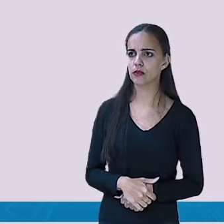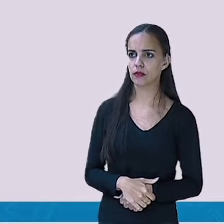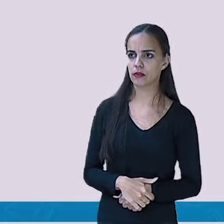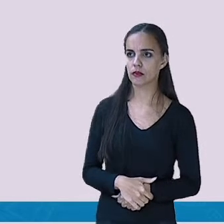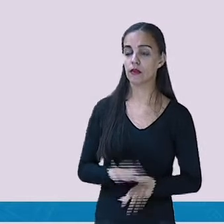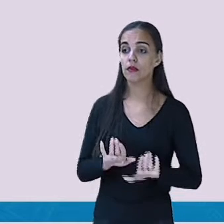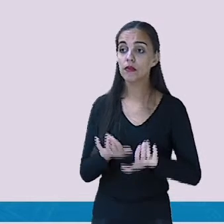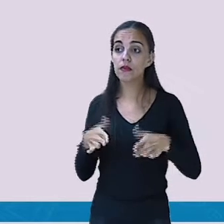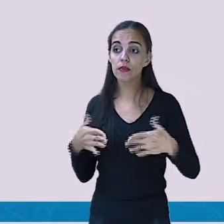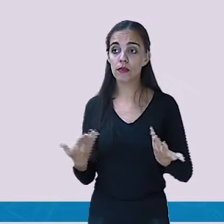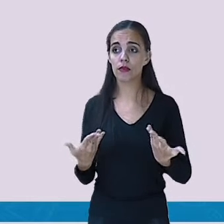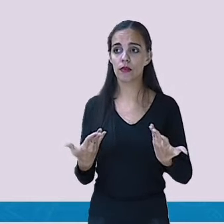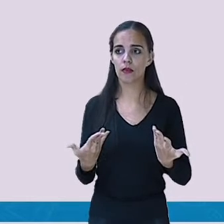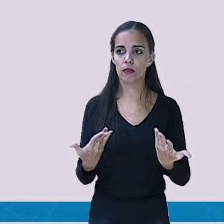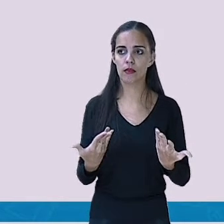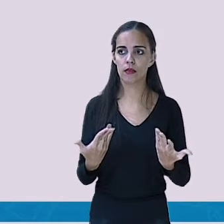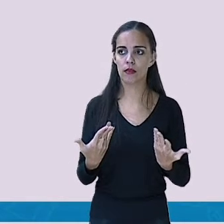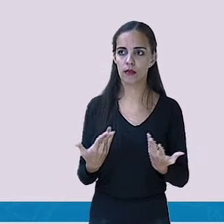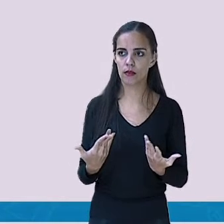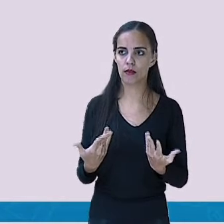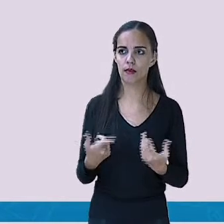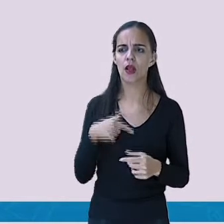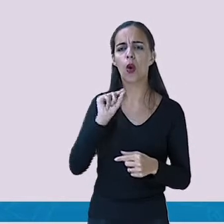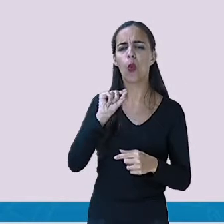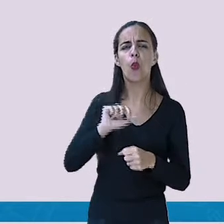E aí,